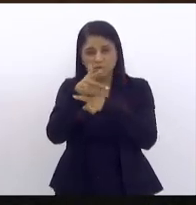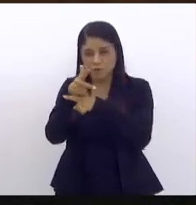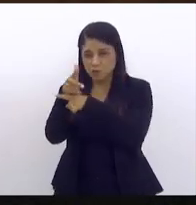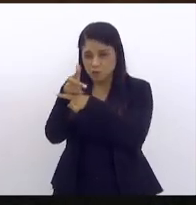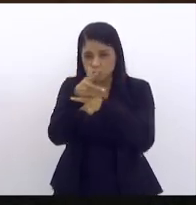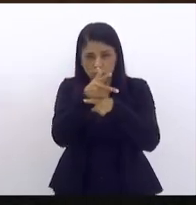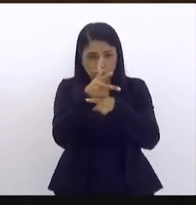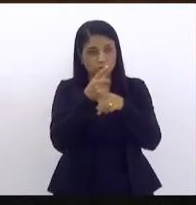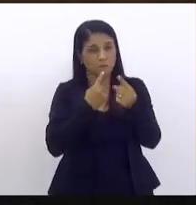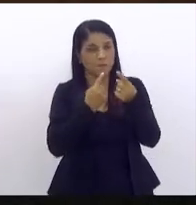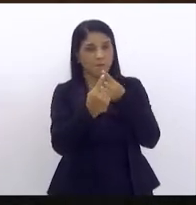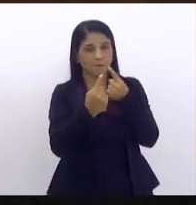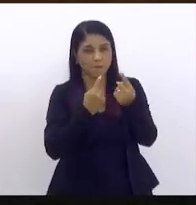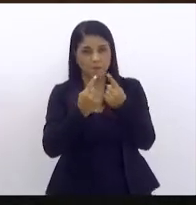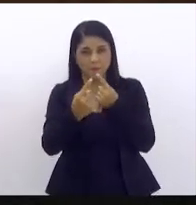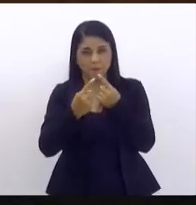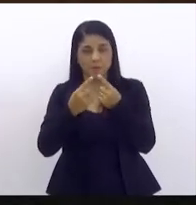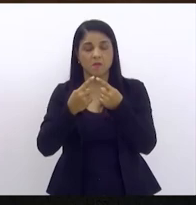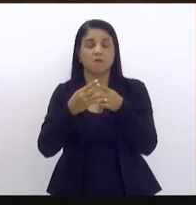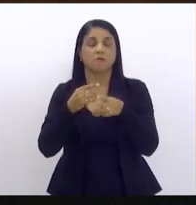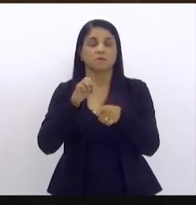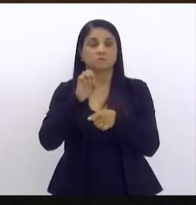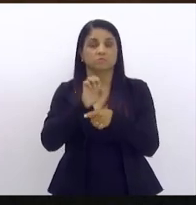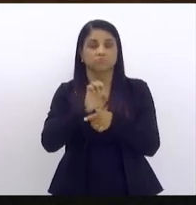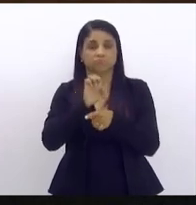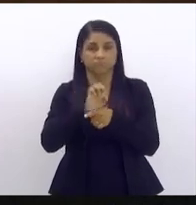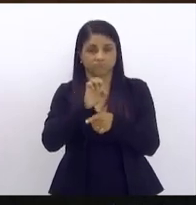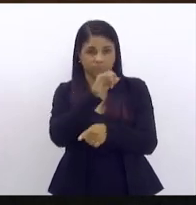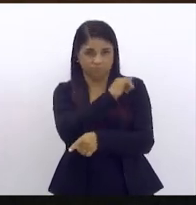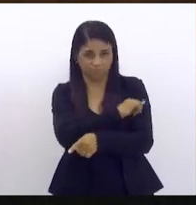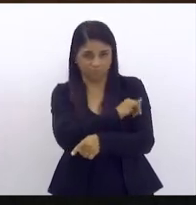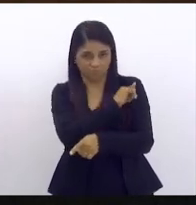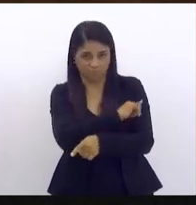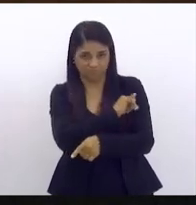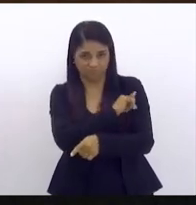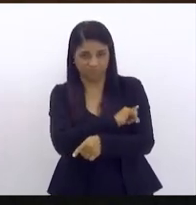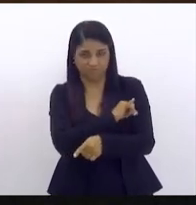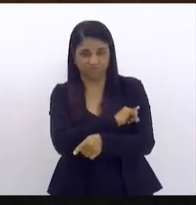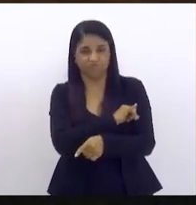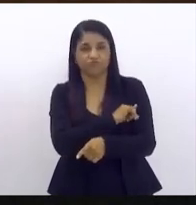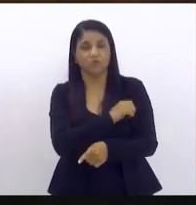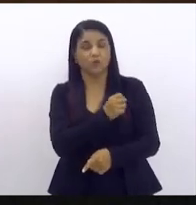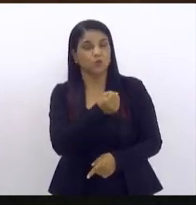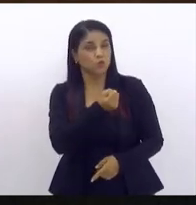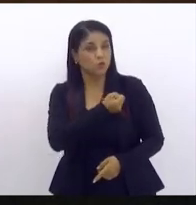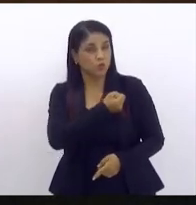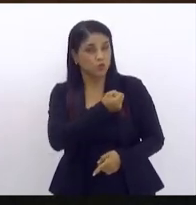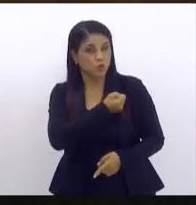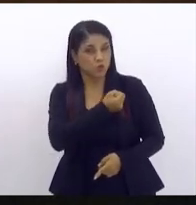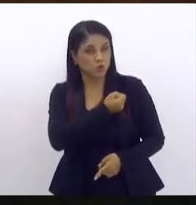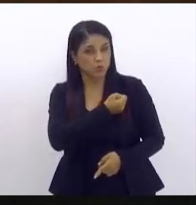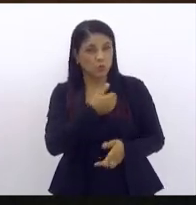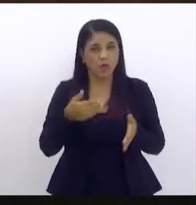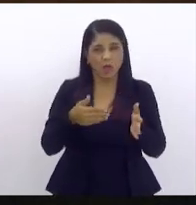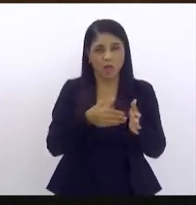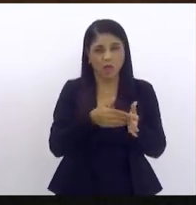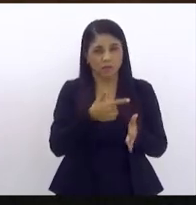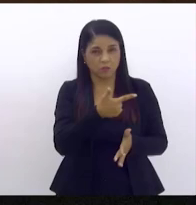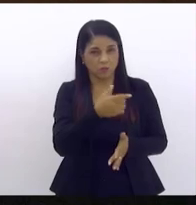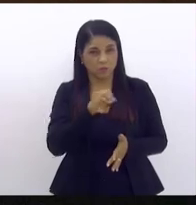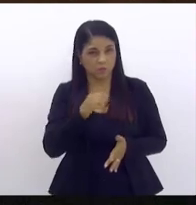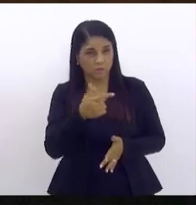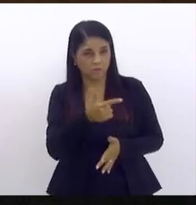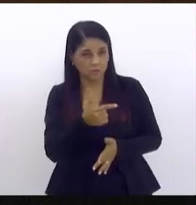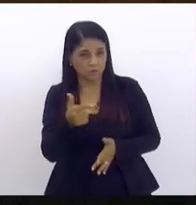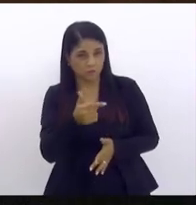das estradas estaduais do Rio de Janeiro, tendo em vista que os números até 2022,